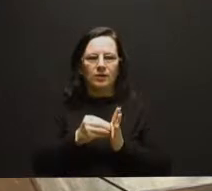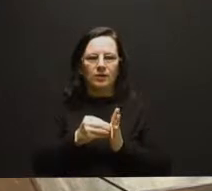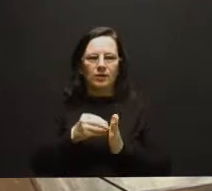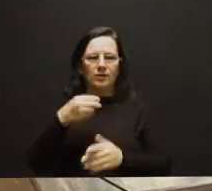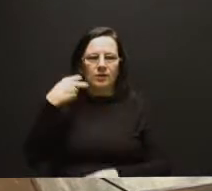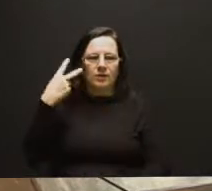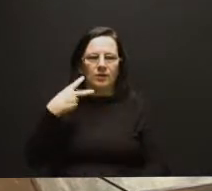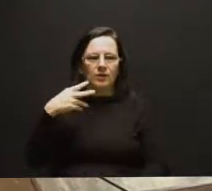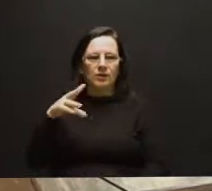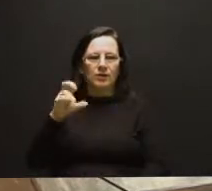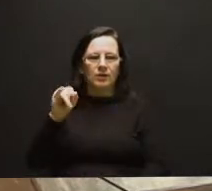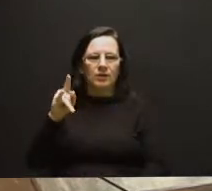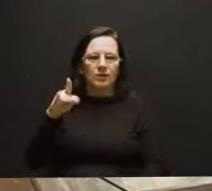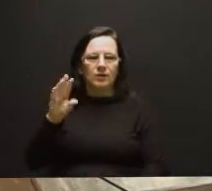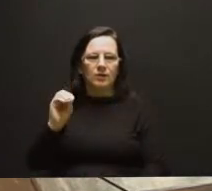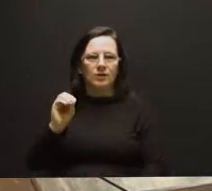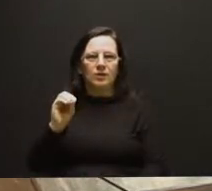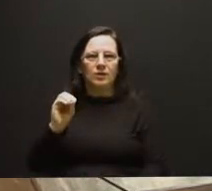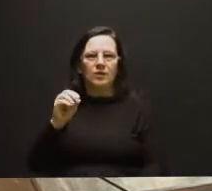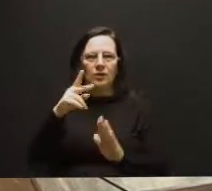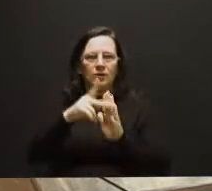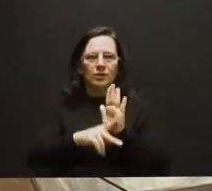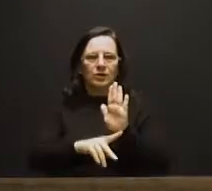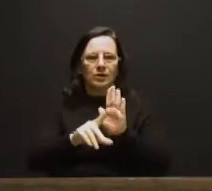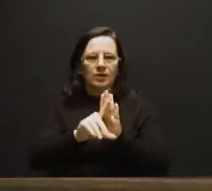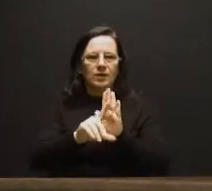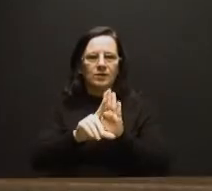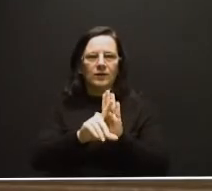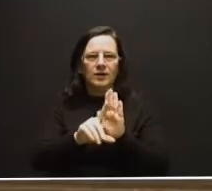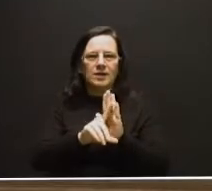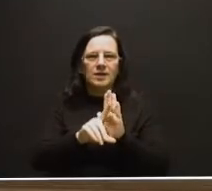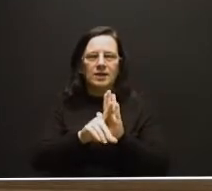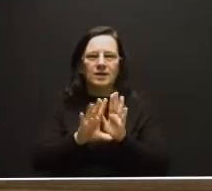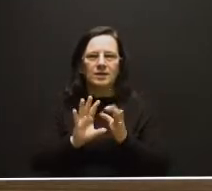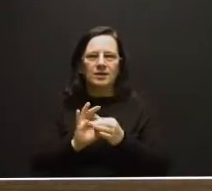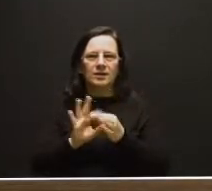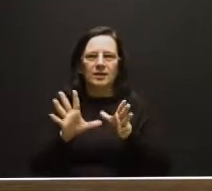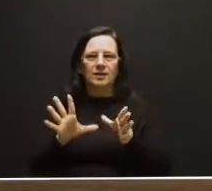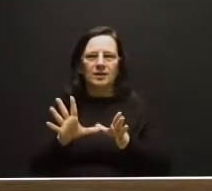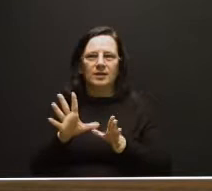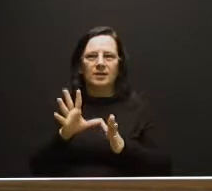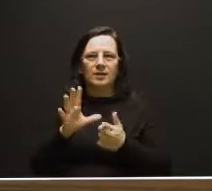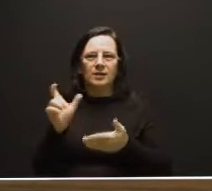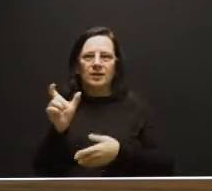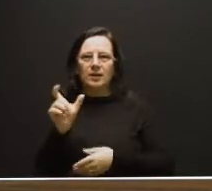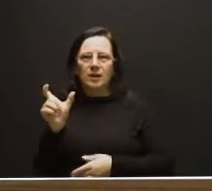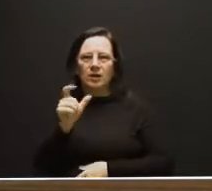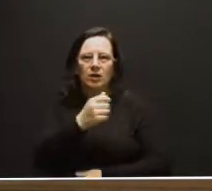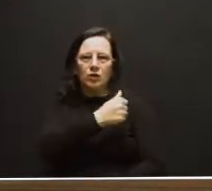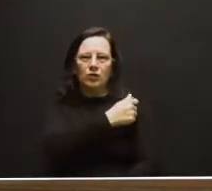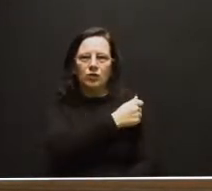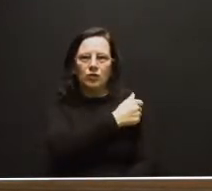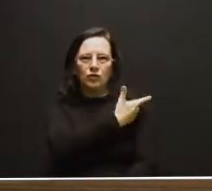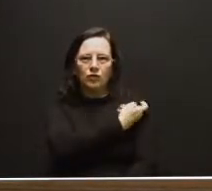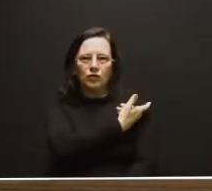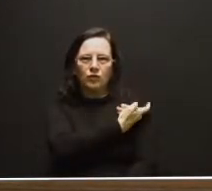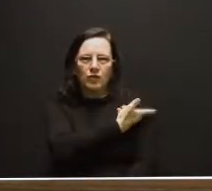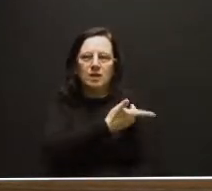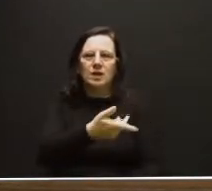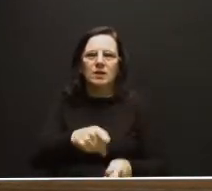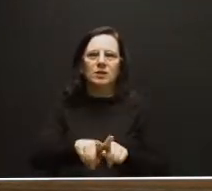ilustre vereador sérgio augusto santana projeto de lei que dispõe sobre a informatização do cartão de vacinação essas